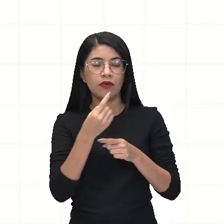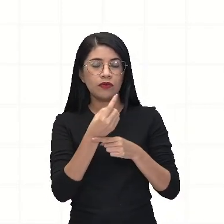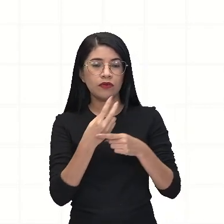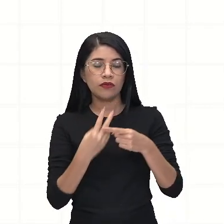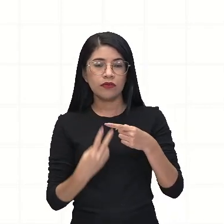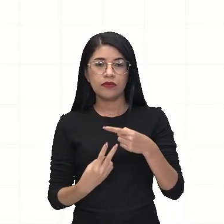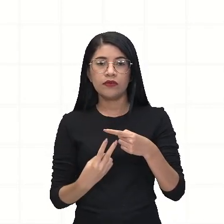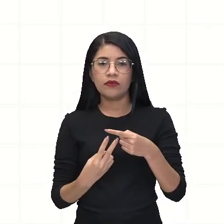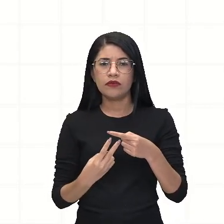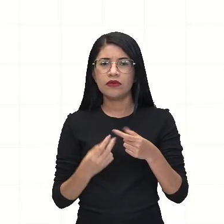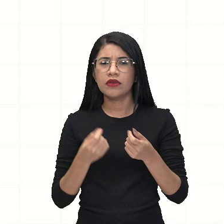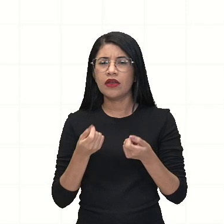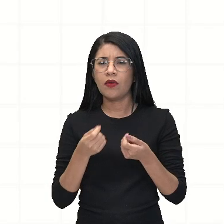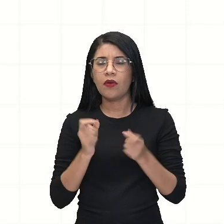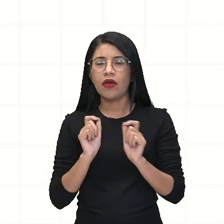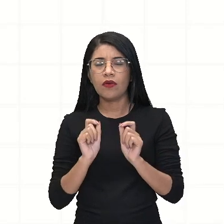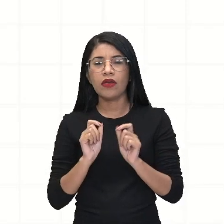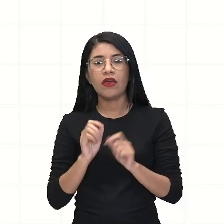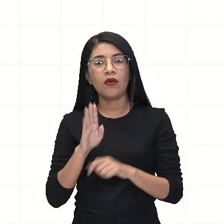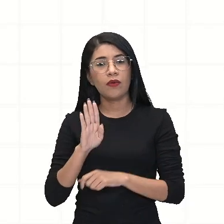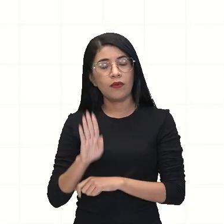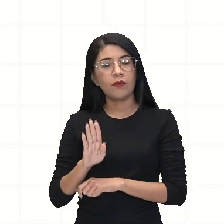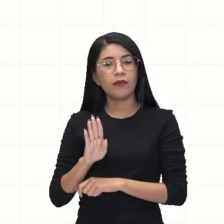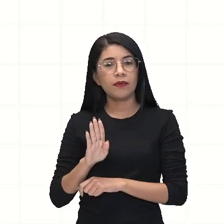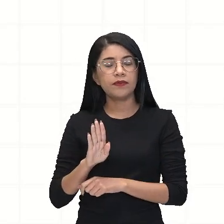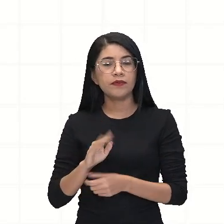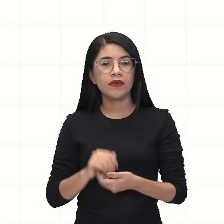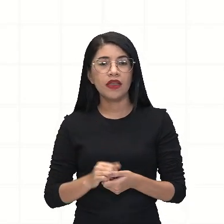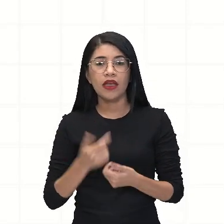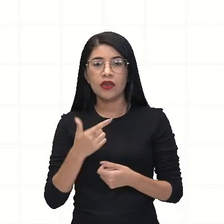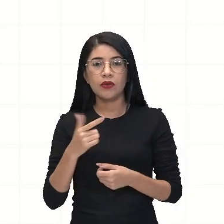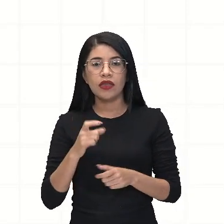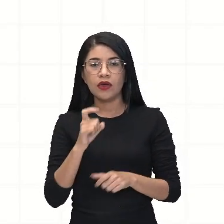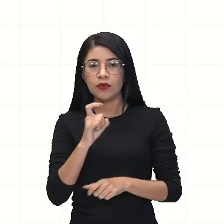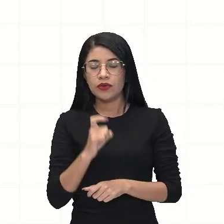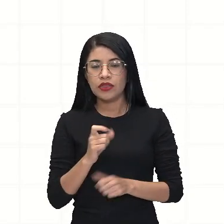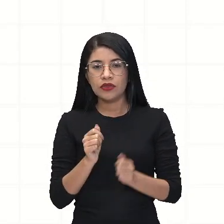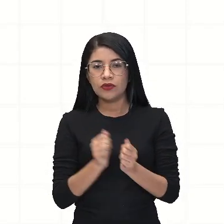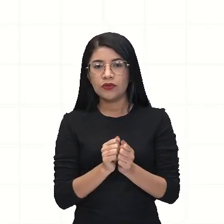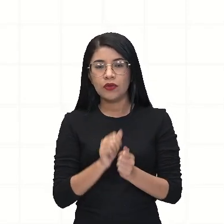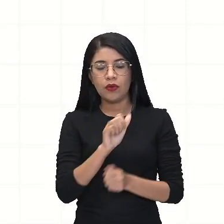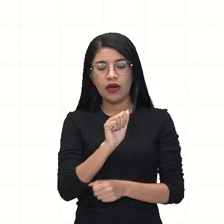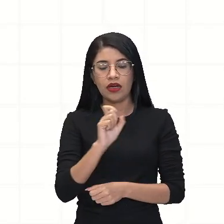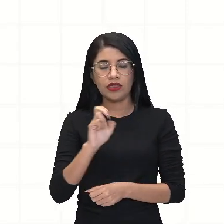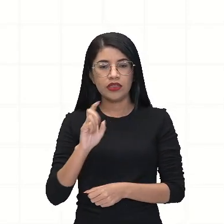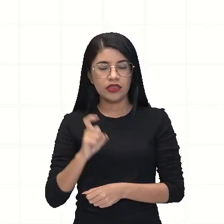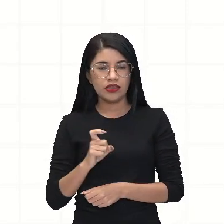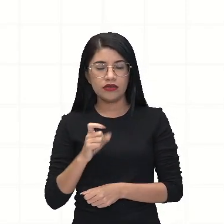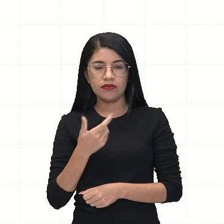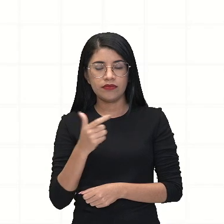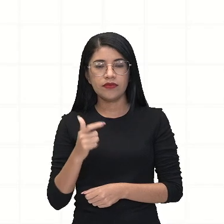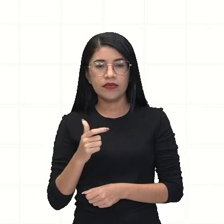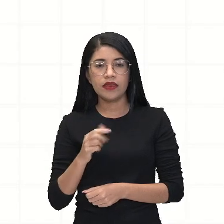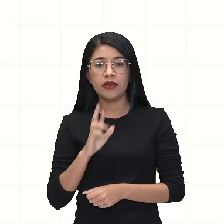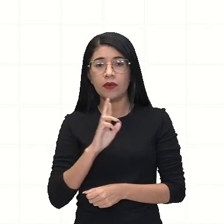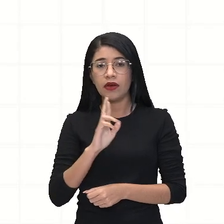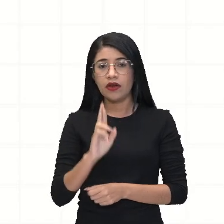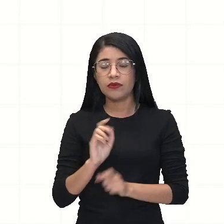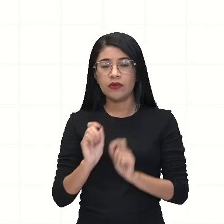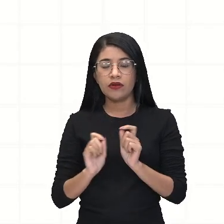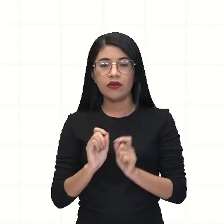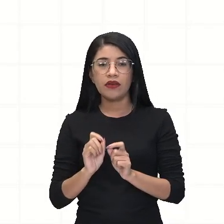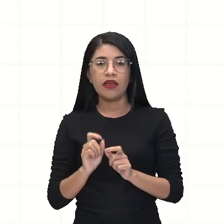aqui é exatamente o B, né? Eu não tenho aqui a parte de x, do AX. Ou seja, a minha resposta